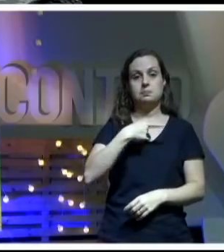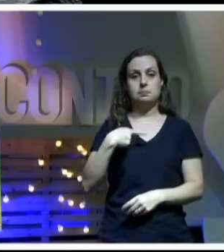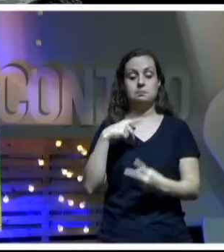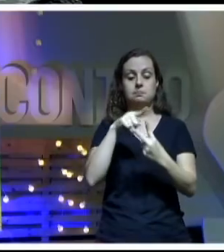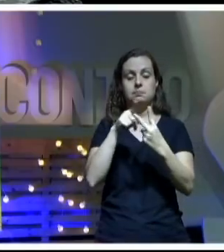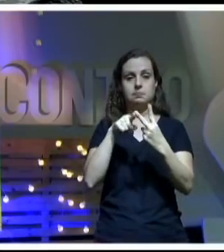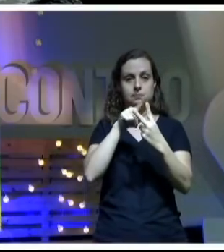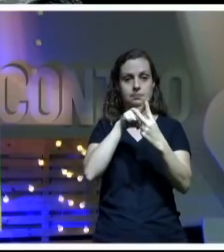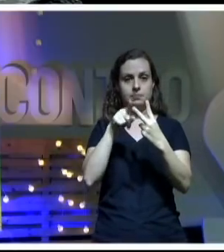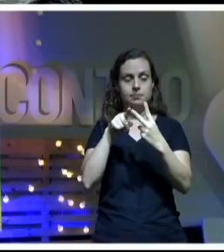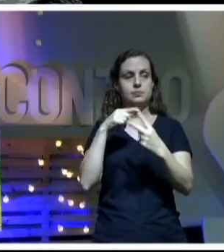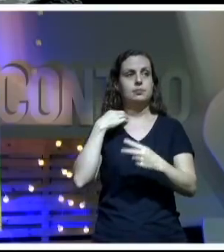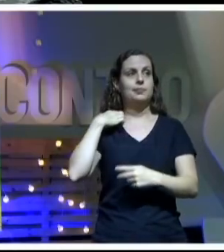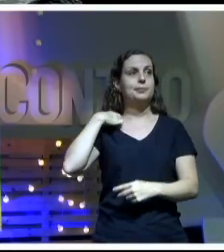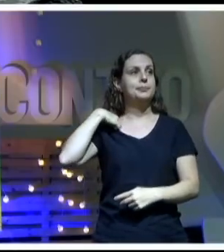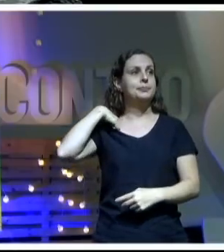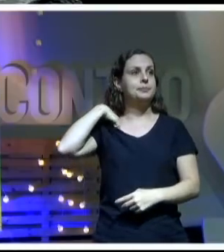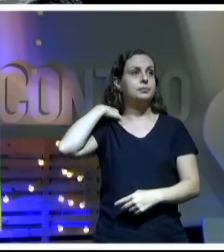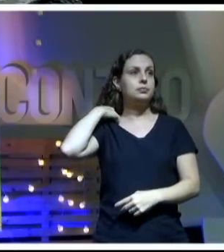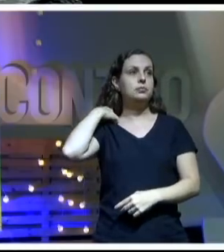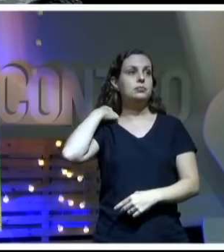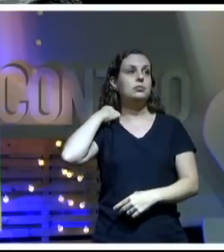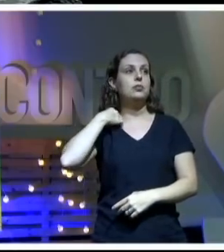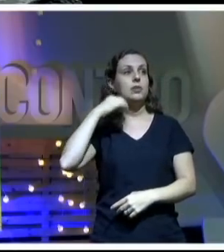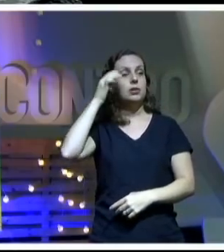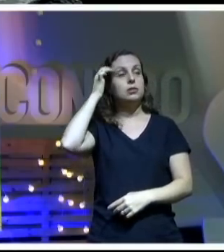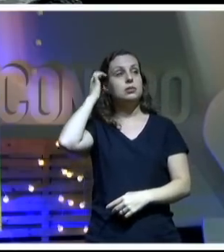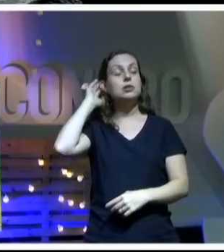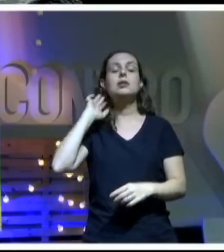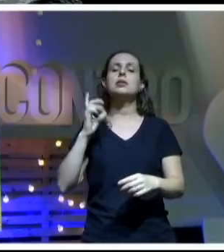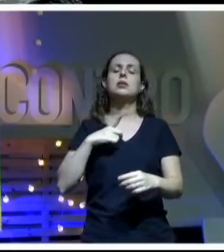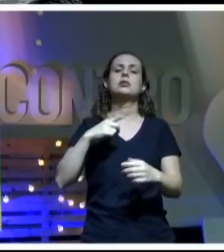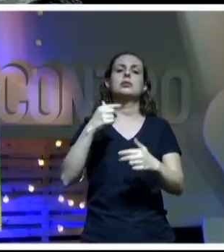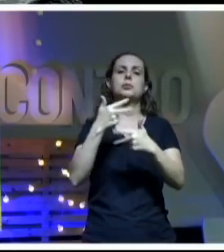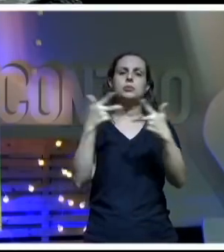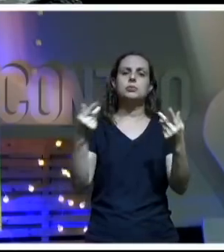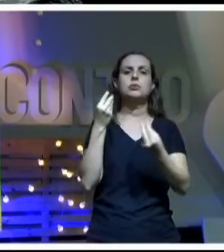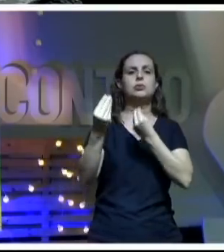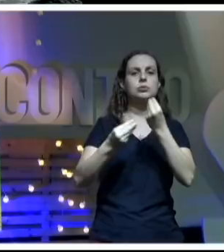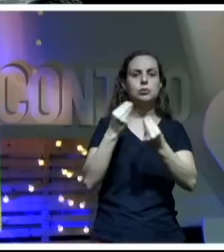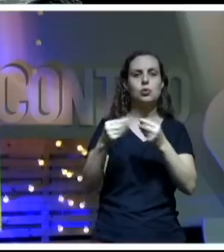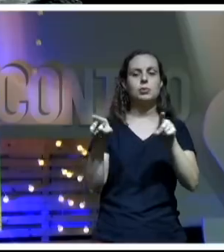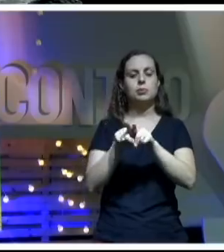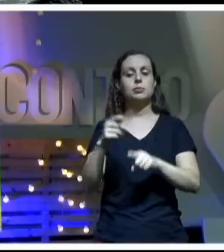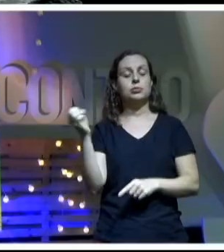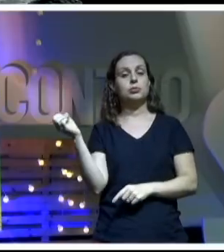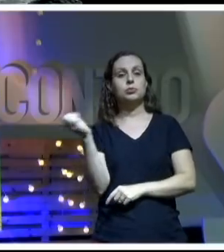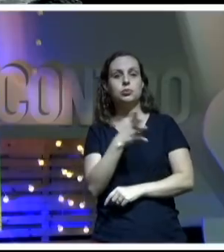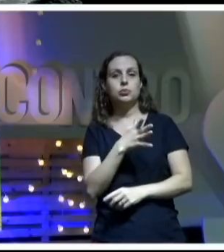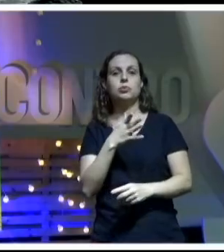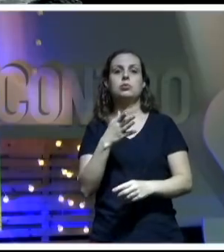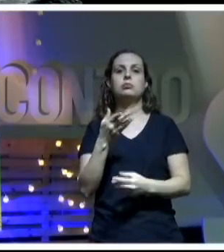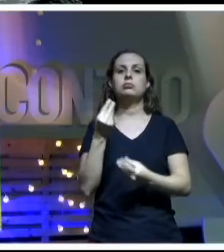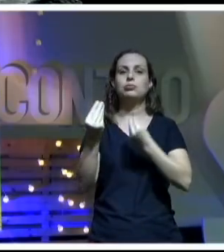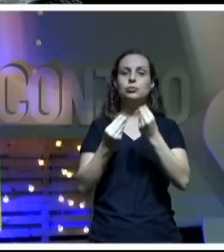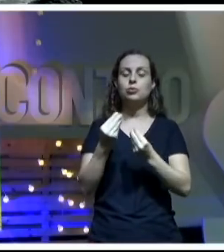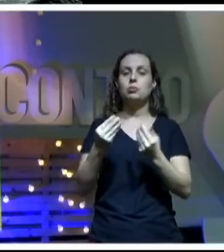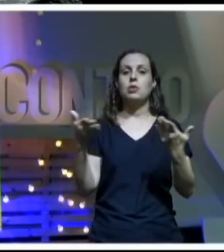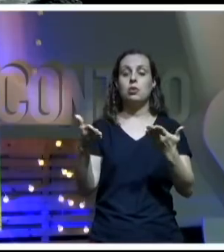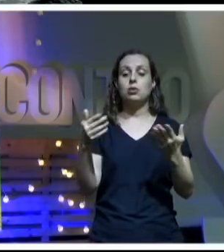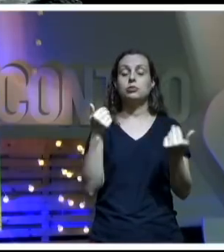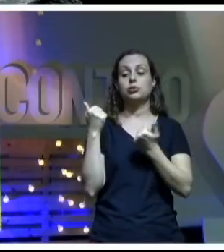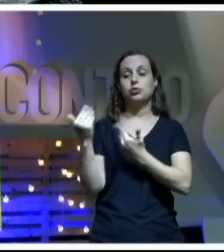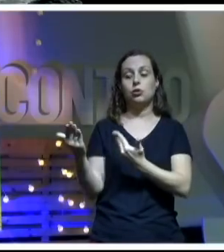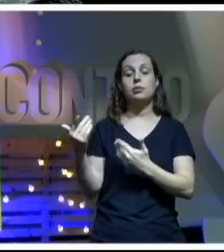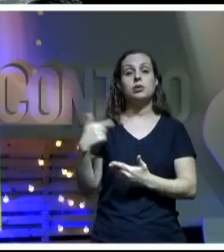então contrariando todas as tendências da relevância da contemporaneidade é que a plenária nova geração